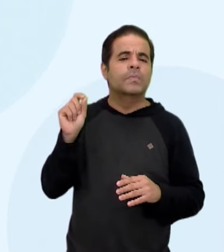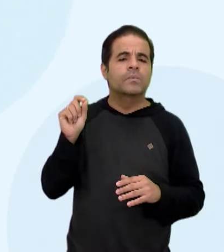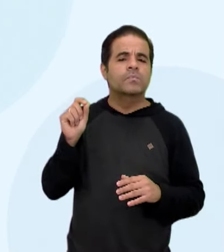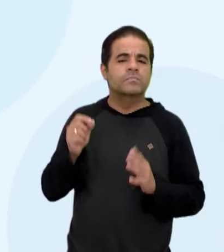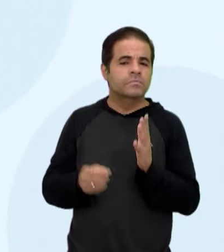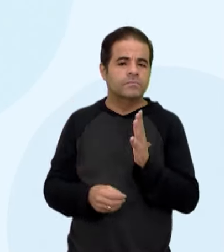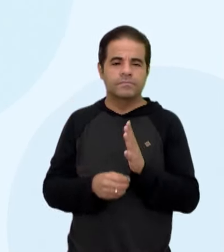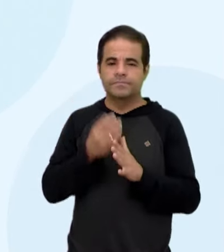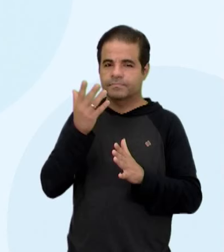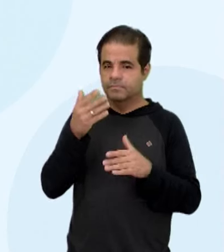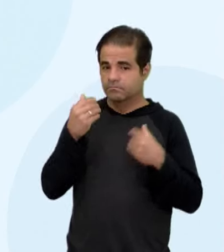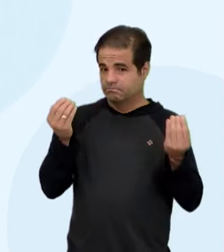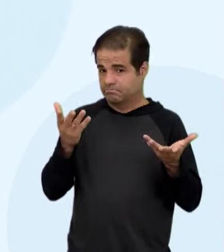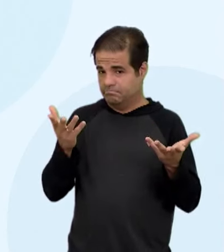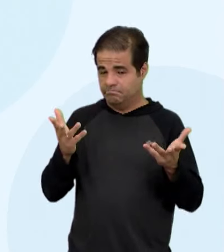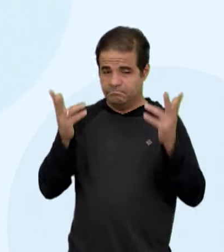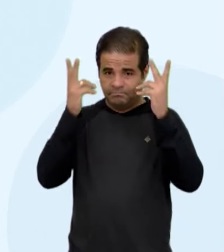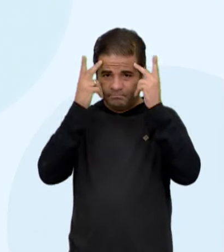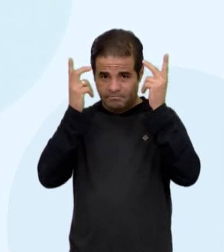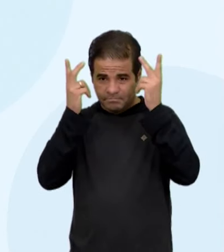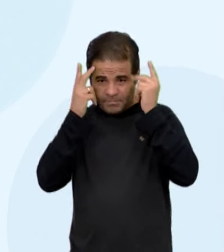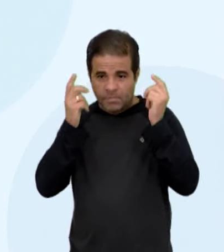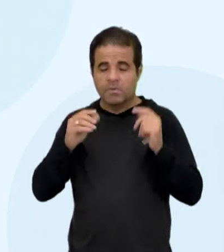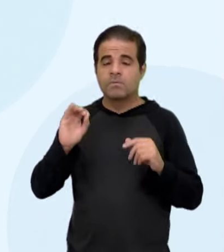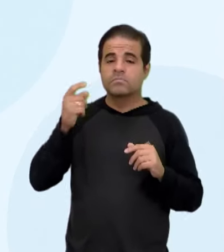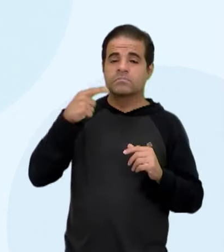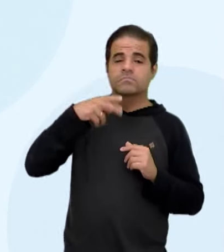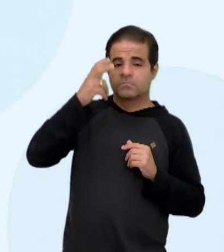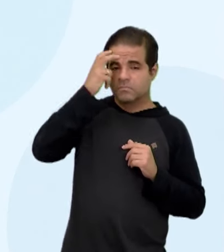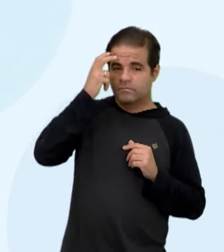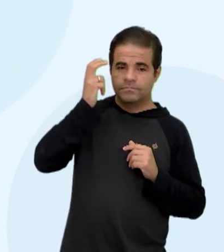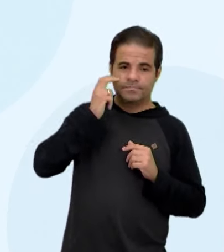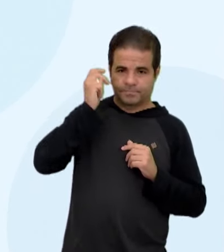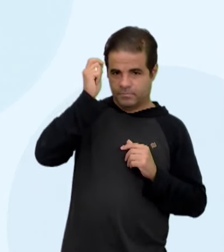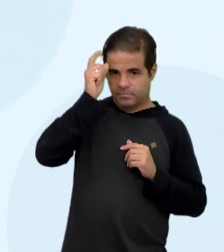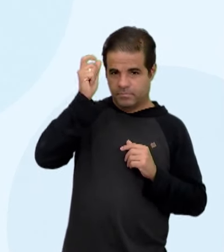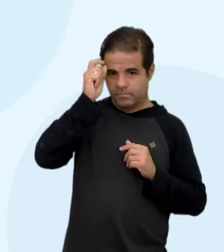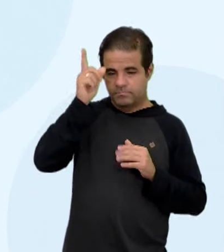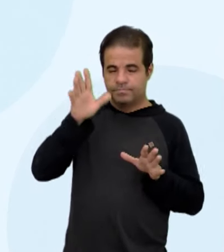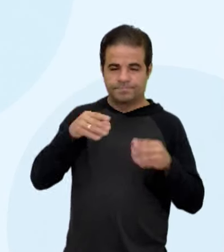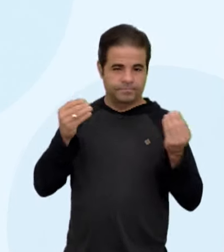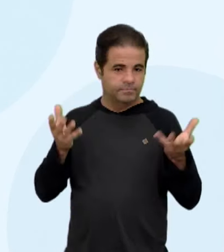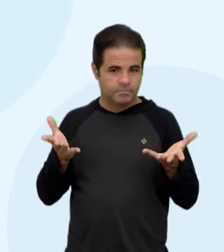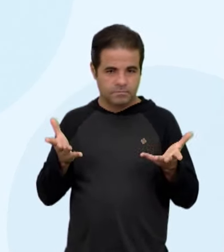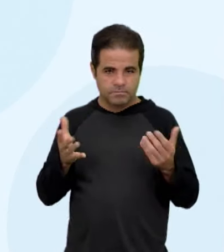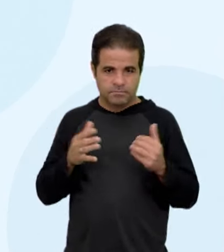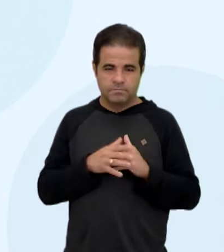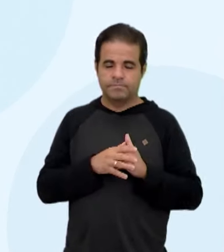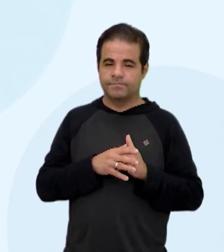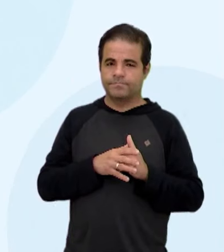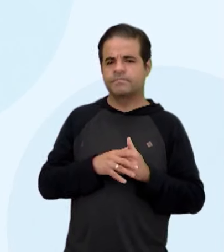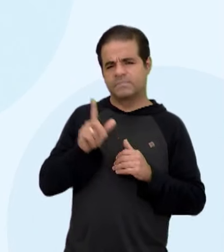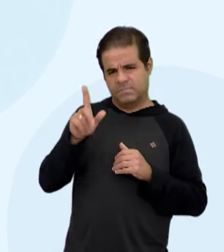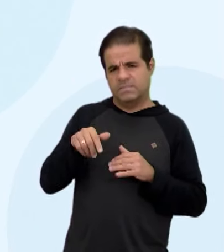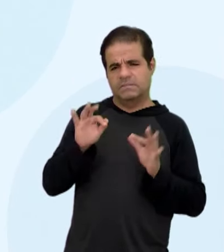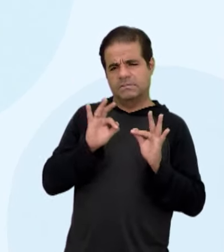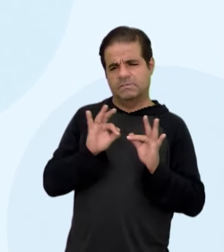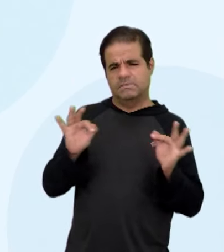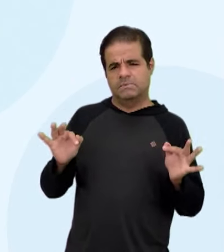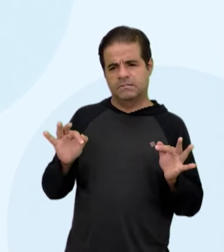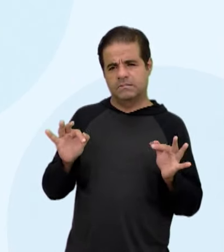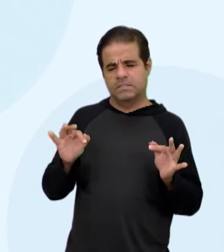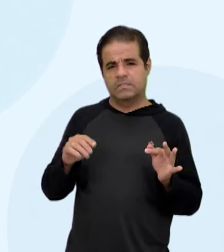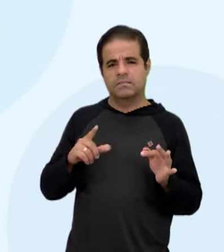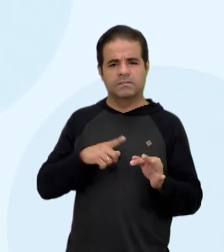essa criação de gado, né, é uma paisagem natural ou uma paisagem cultural? Bem simples, né? Apesar